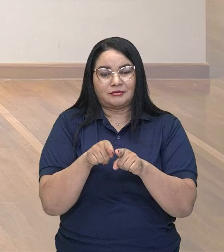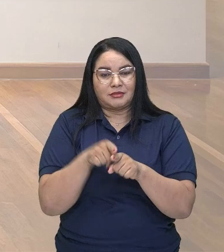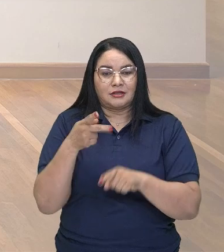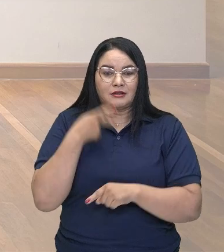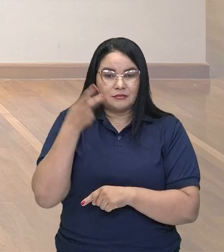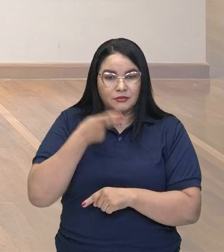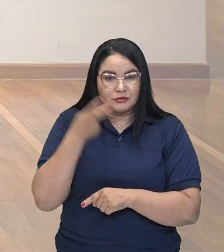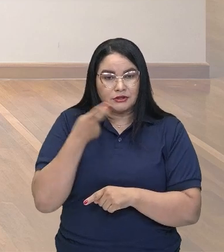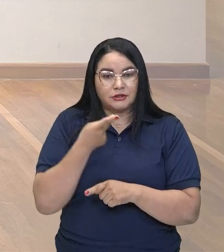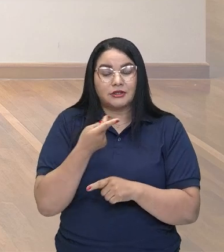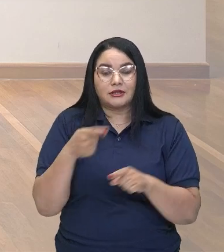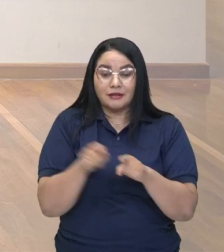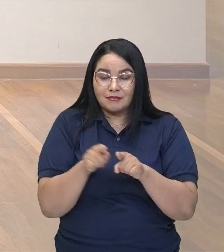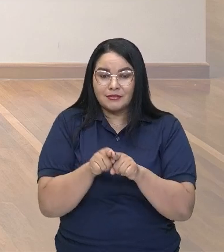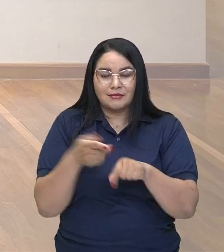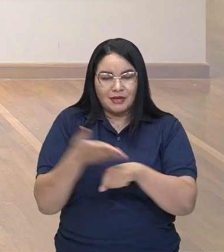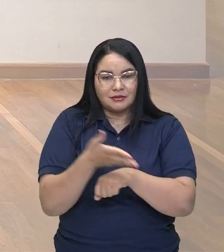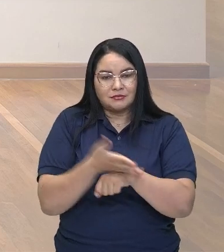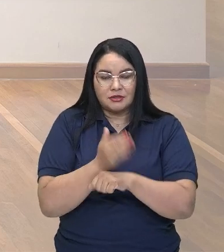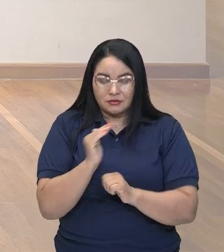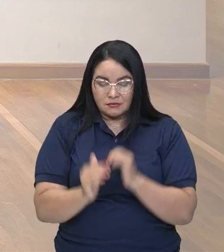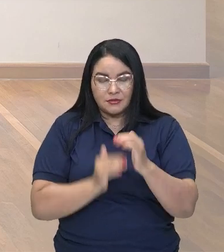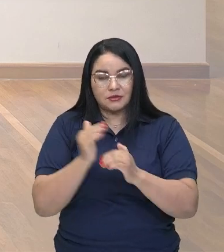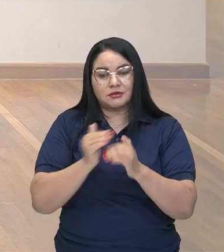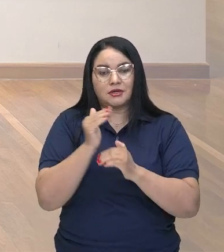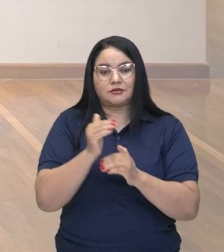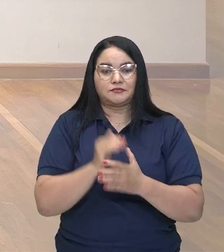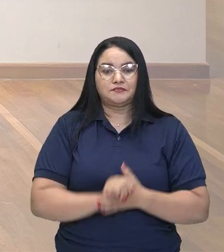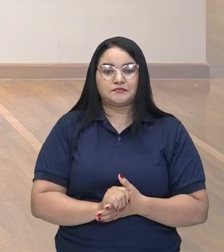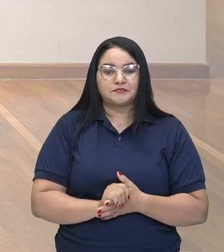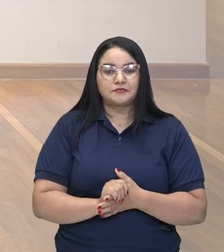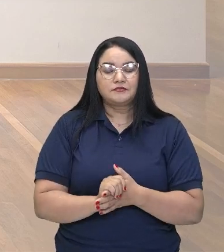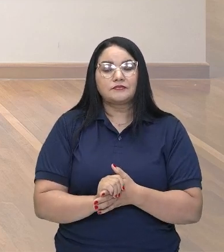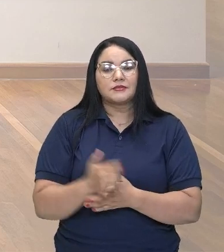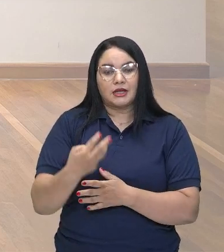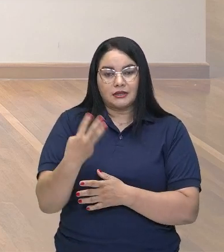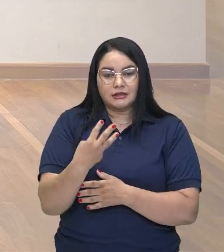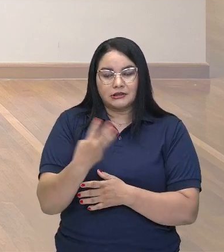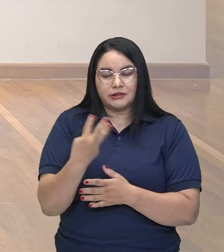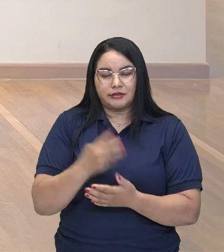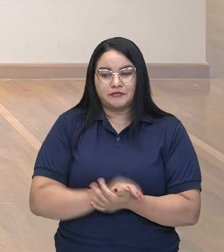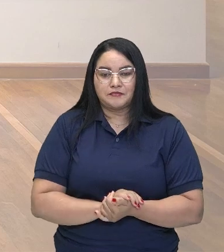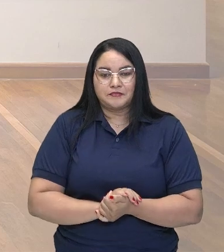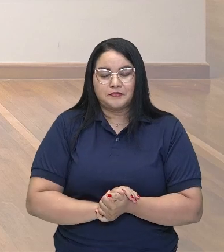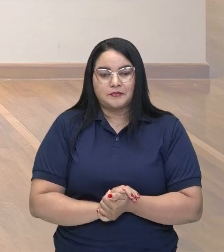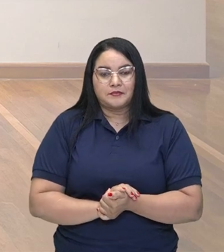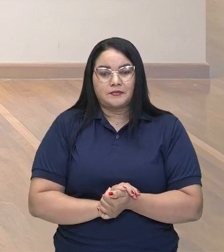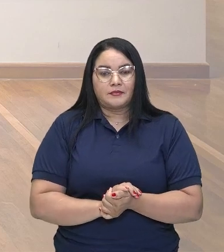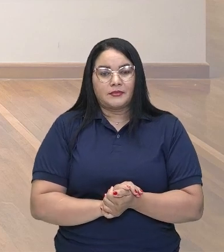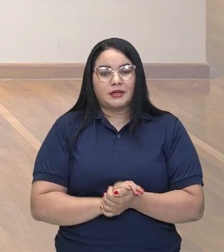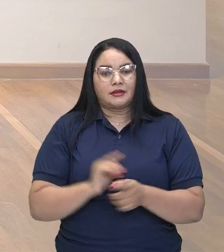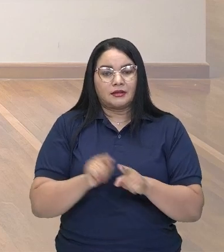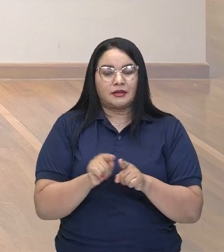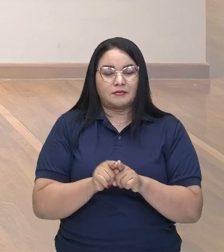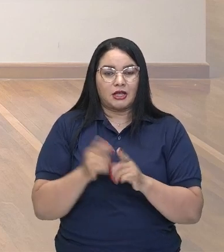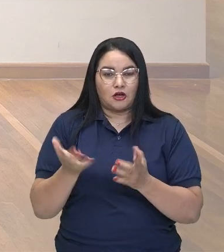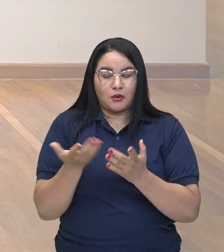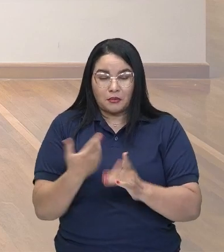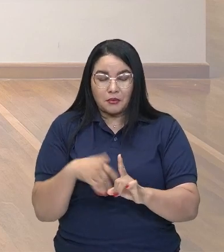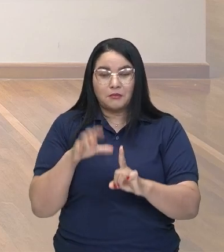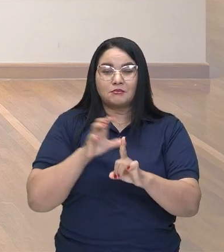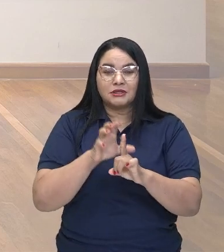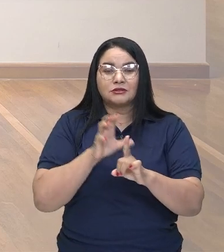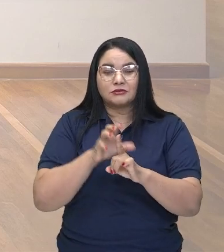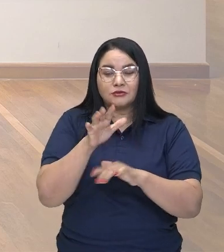participar do processo, certo? E o terceiro ponto, que é a pressão do setor urbano industrial. Então,